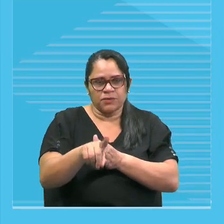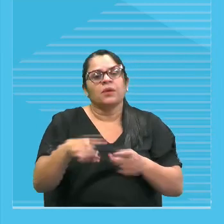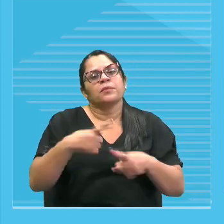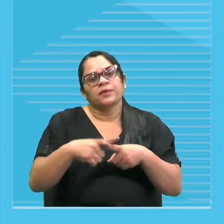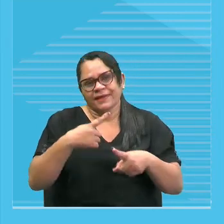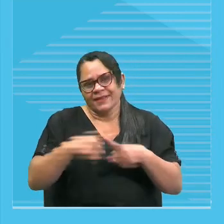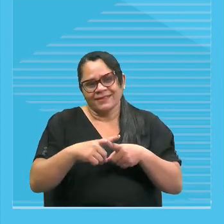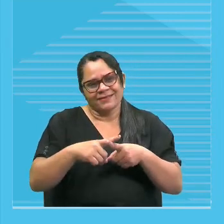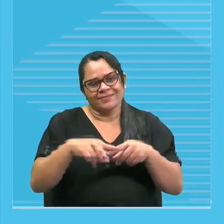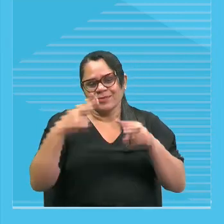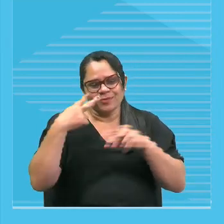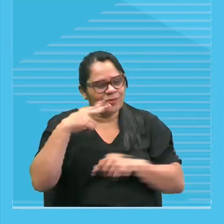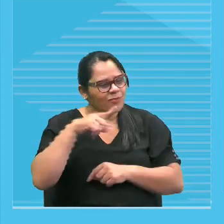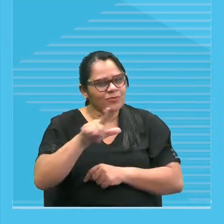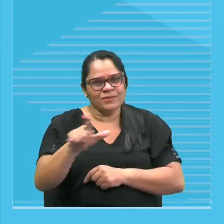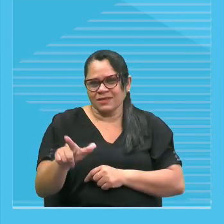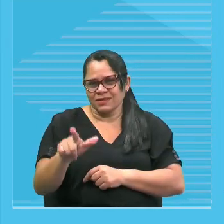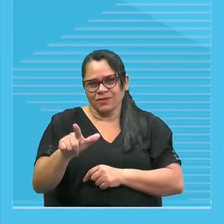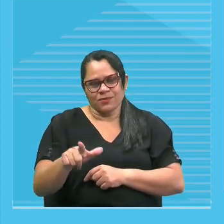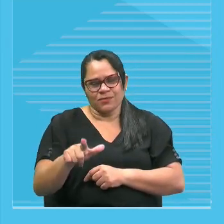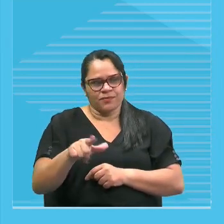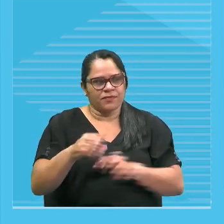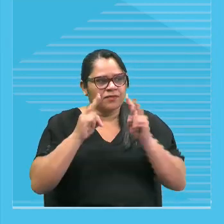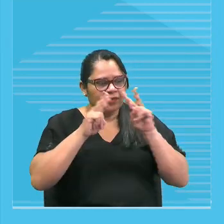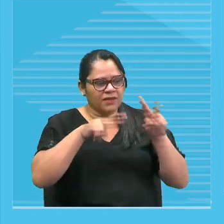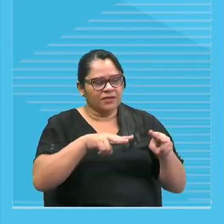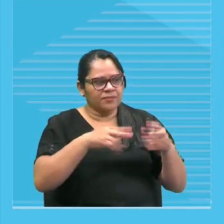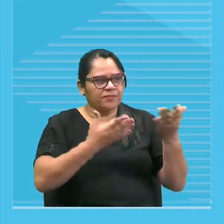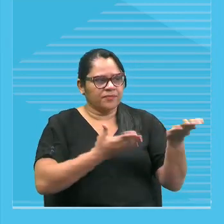não consigo acompanhar mas vamos lá